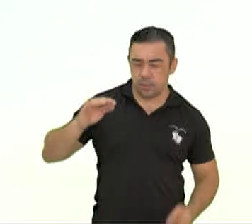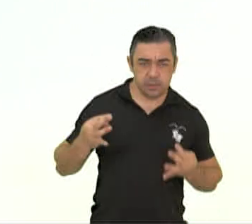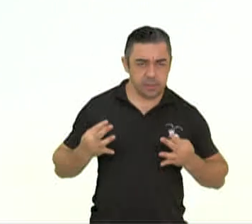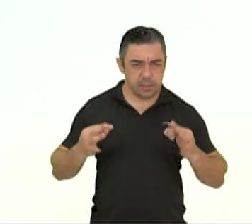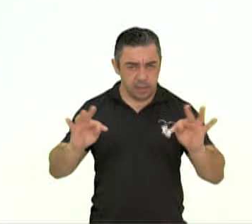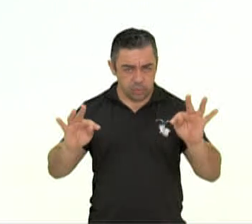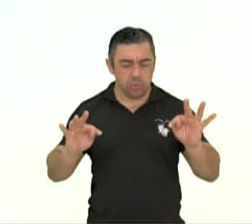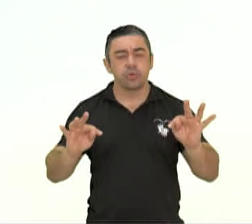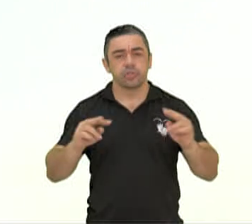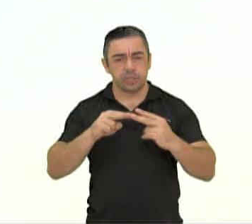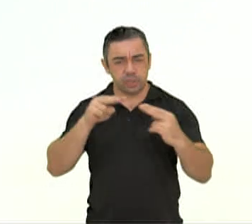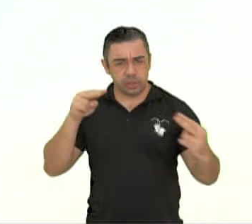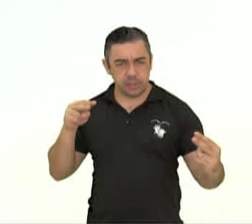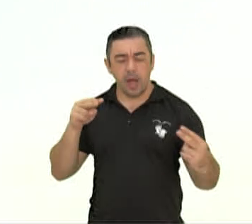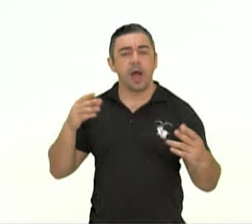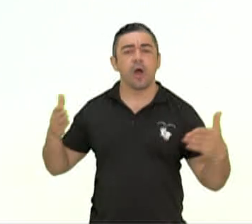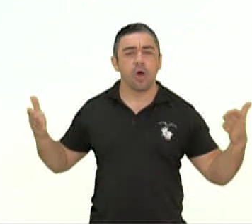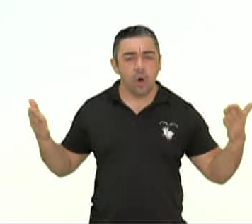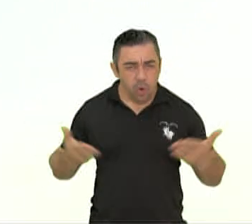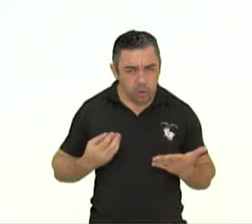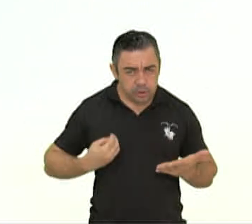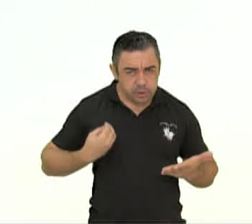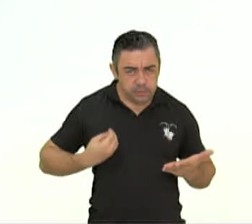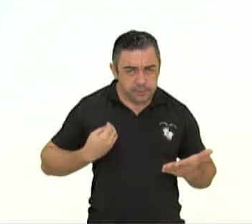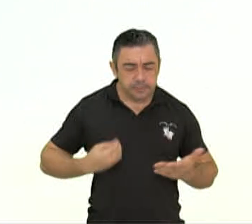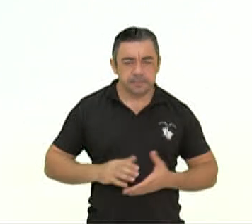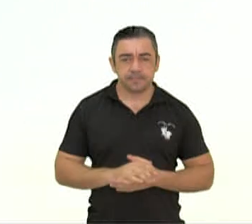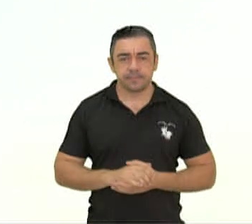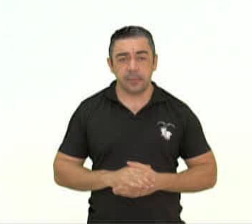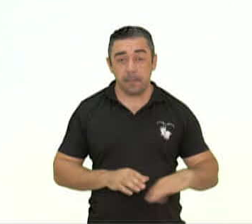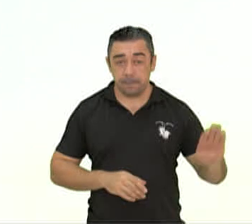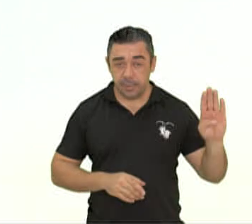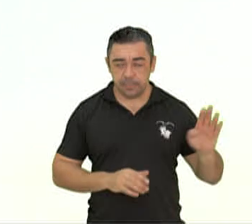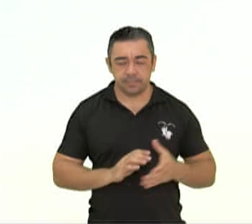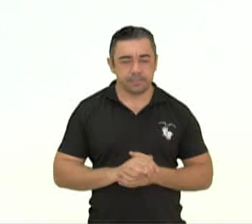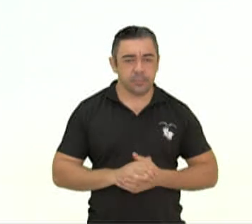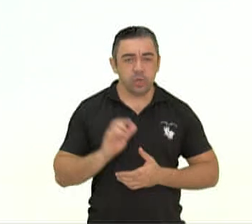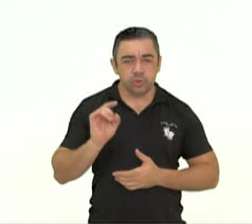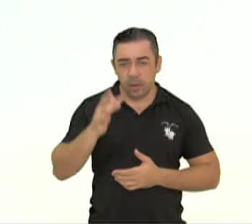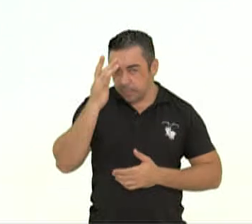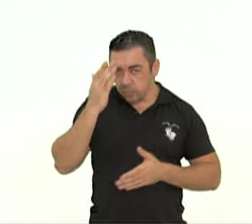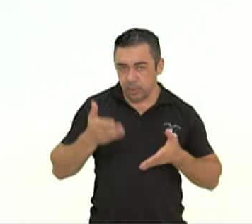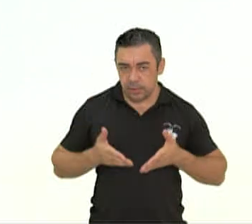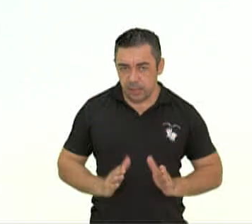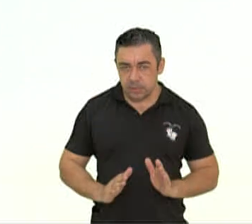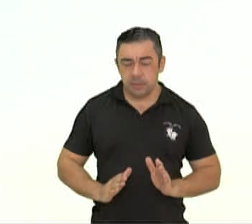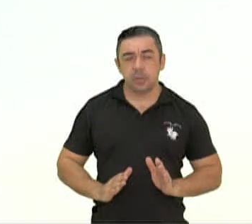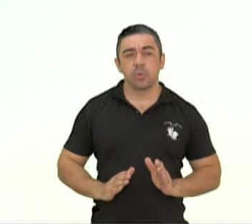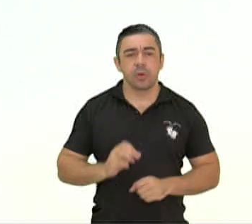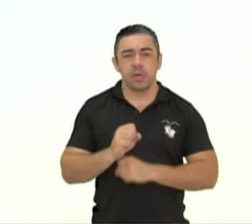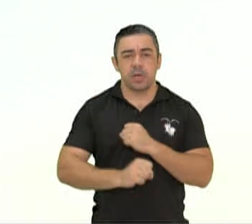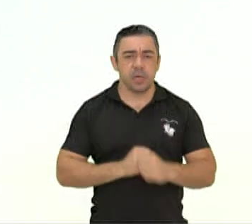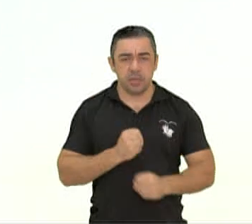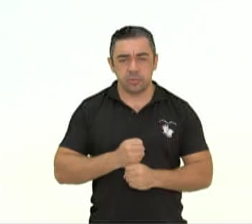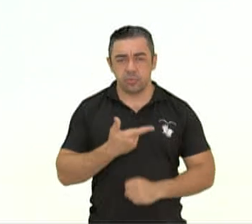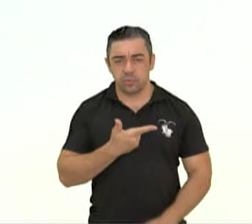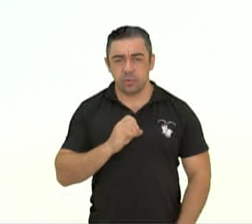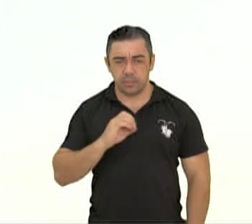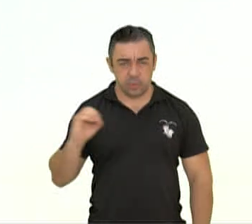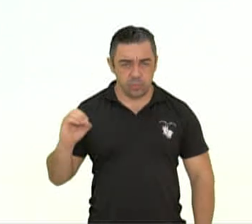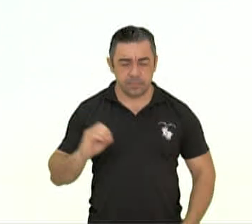tecnologias digitais presentes em suas vivências? B, são apenas os nascidos a partir dos anos de